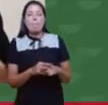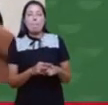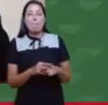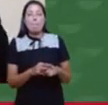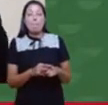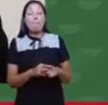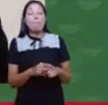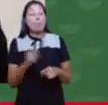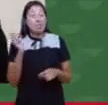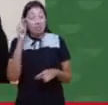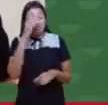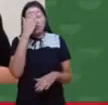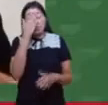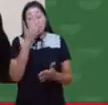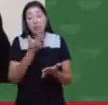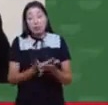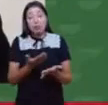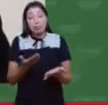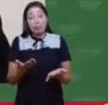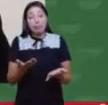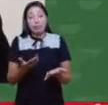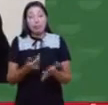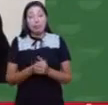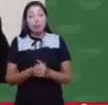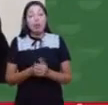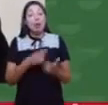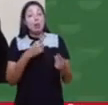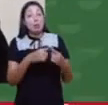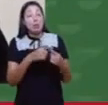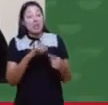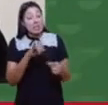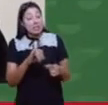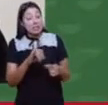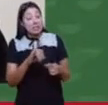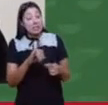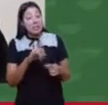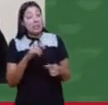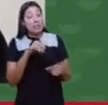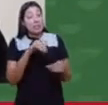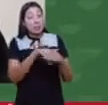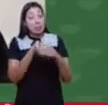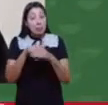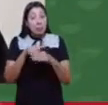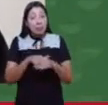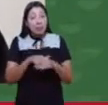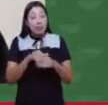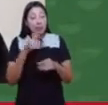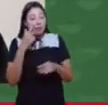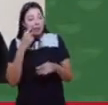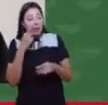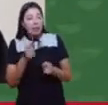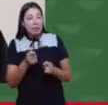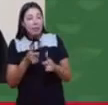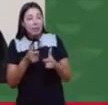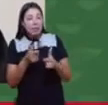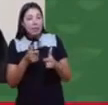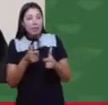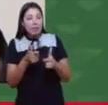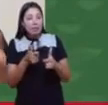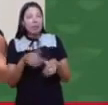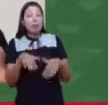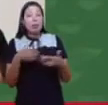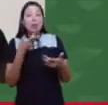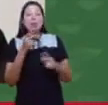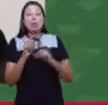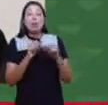que é difícil acreditar. Porque se a urna eletrônica trouxe vantagens, quando